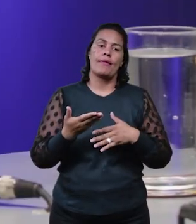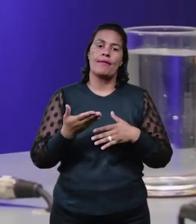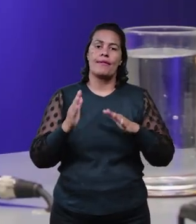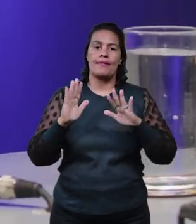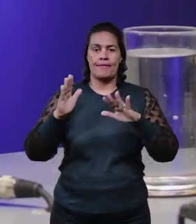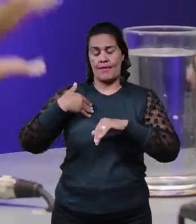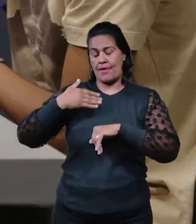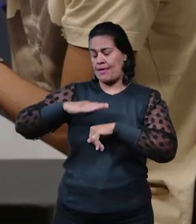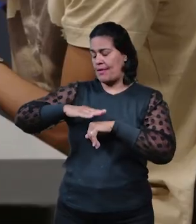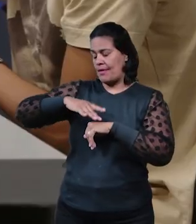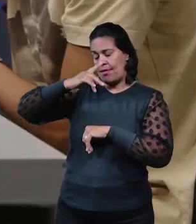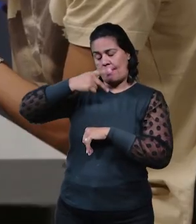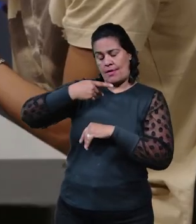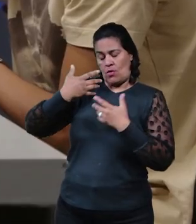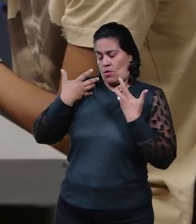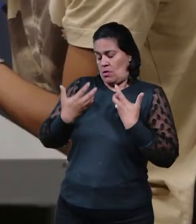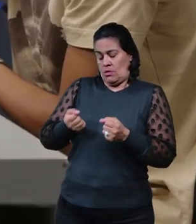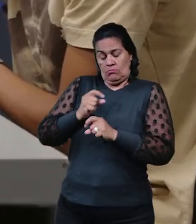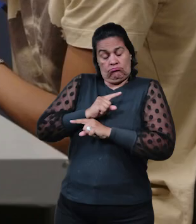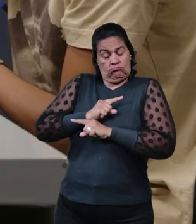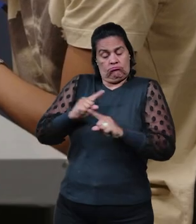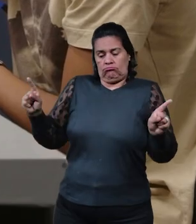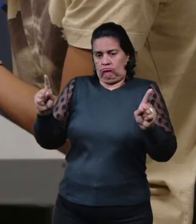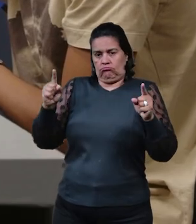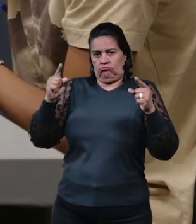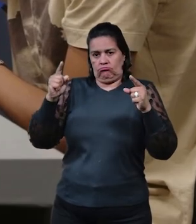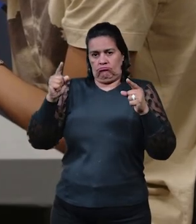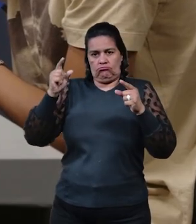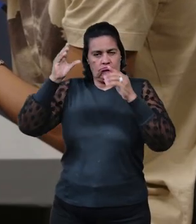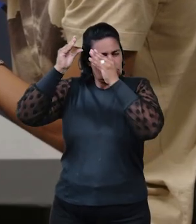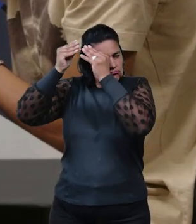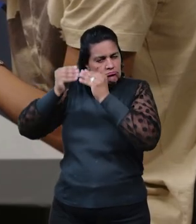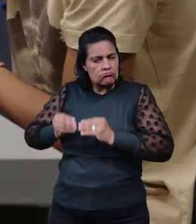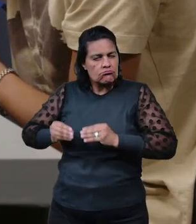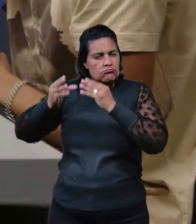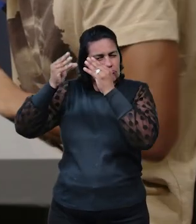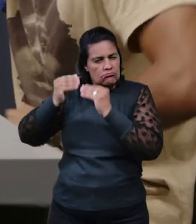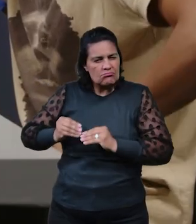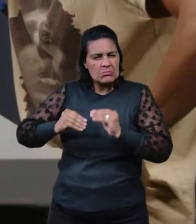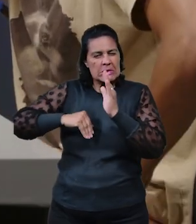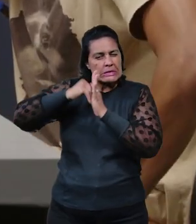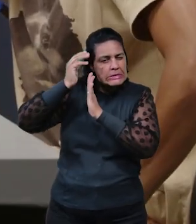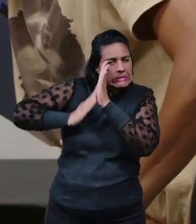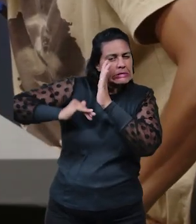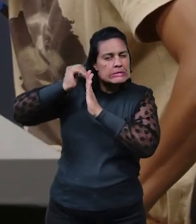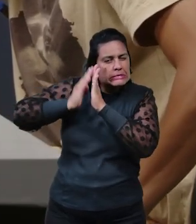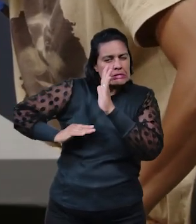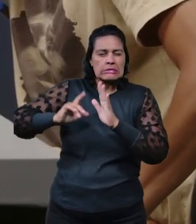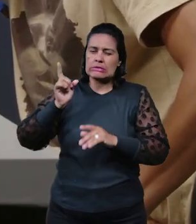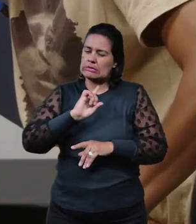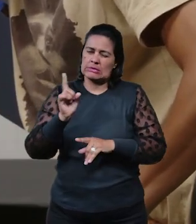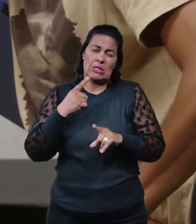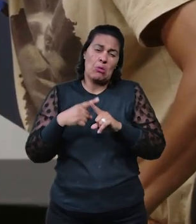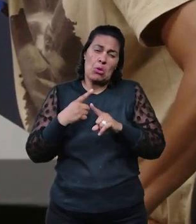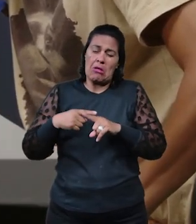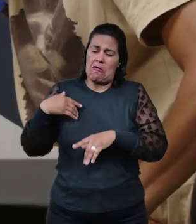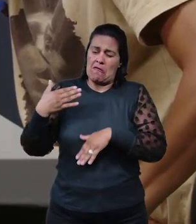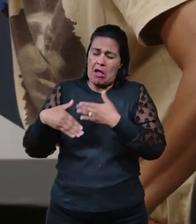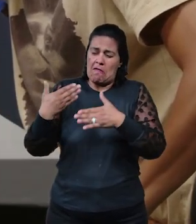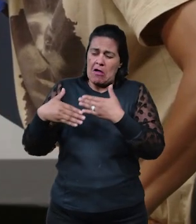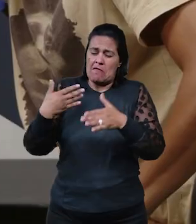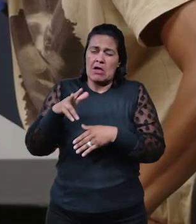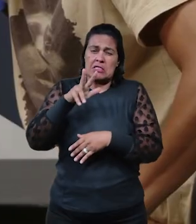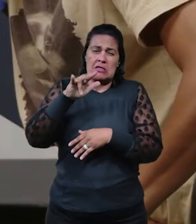sou contra química no cabelo, porque você fica refém daquela química com o passar do tempo e é um refém de